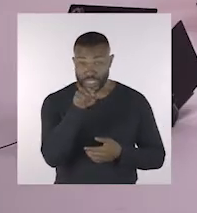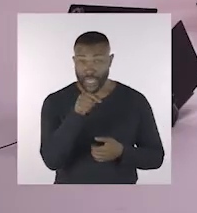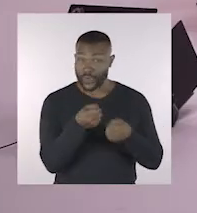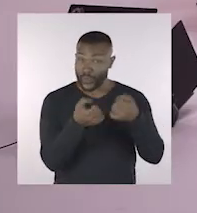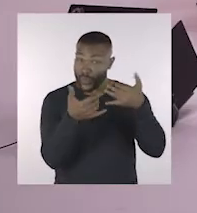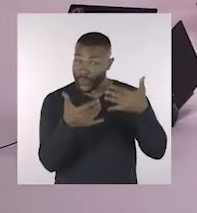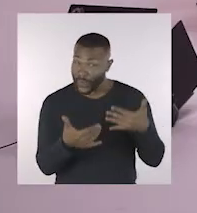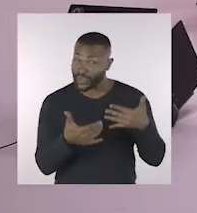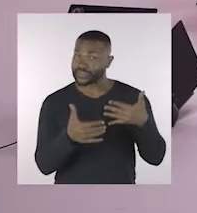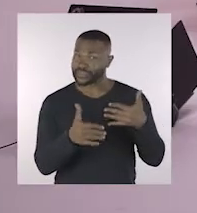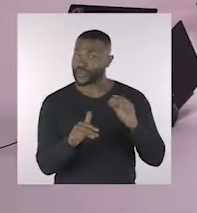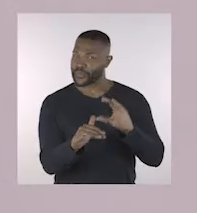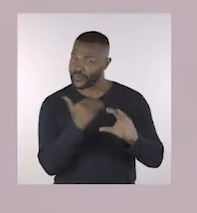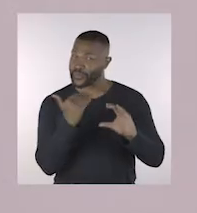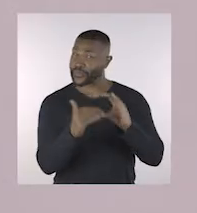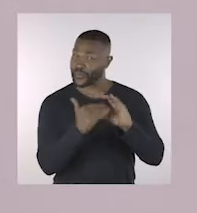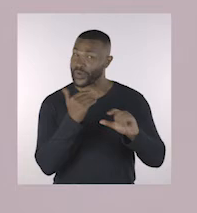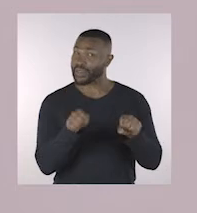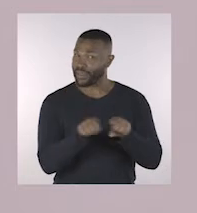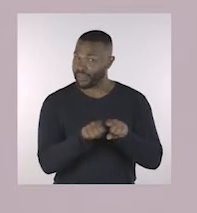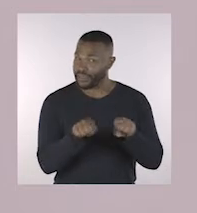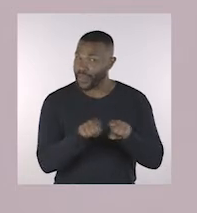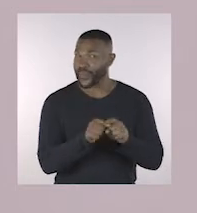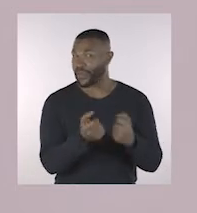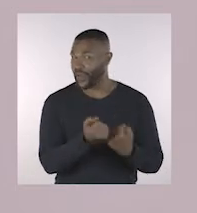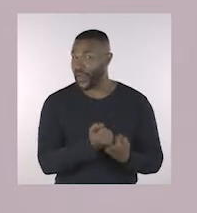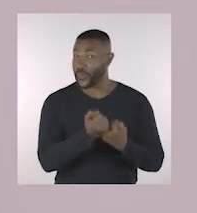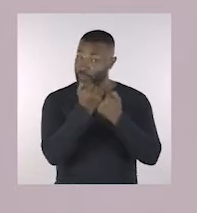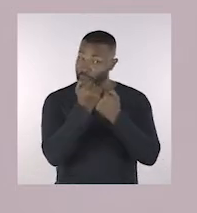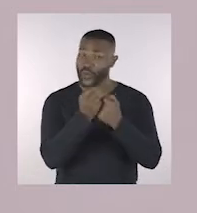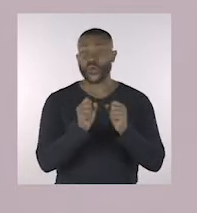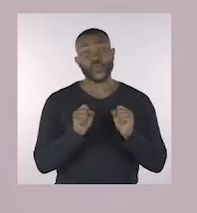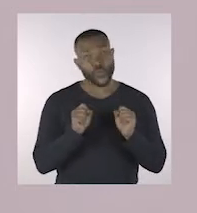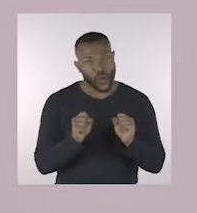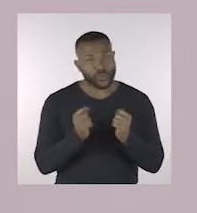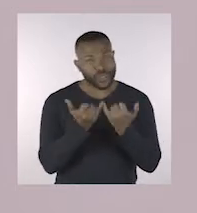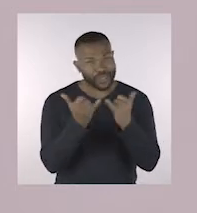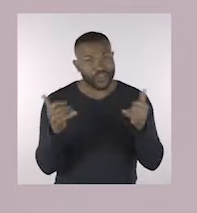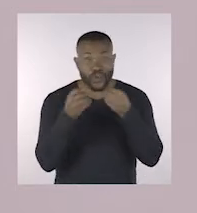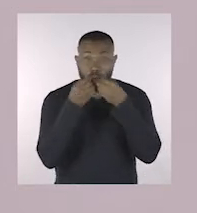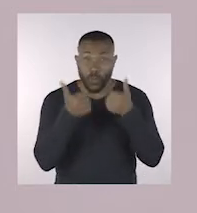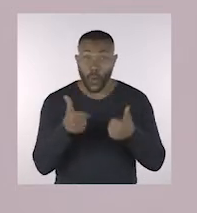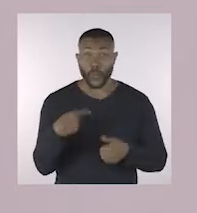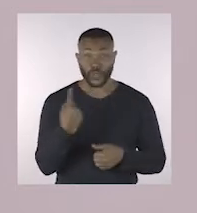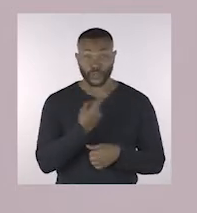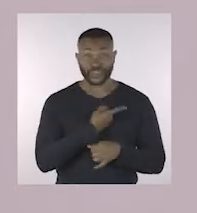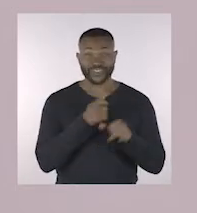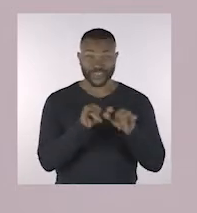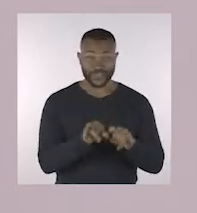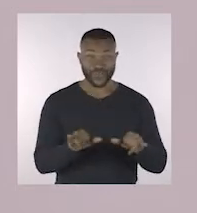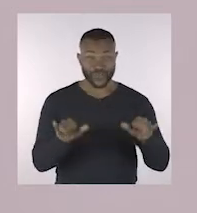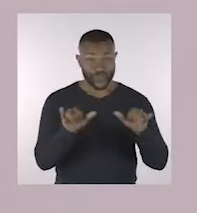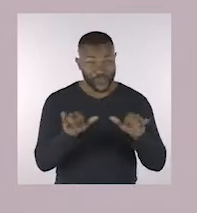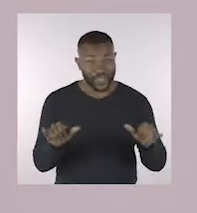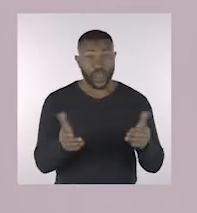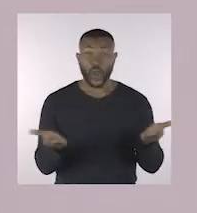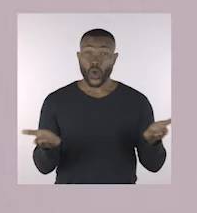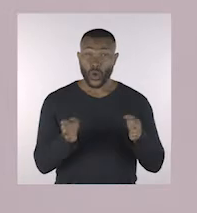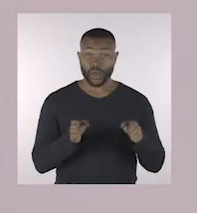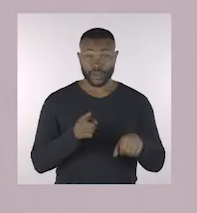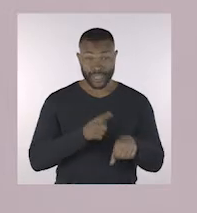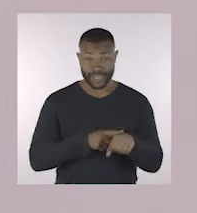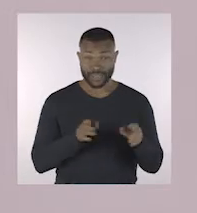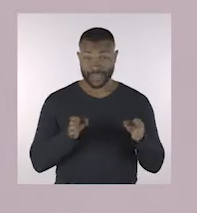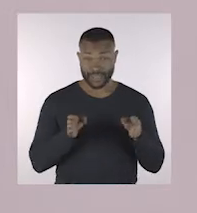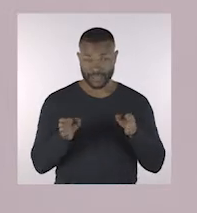enquanto você comenta aí no chat envie também a sua palavra de apoio e mande boas energias para nossa e